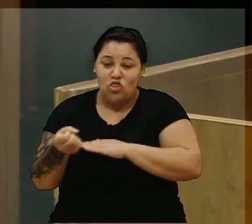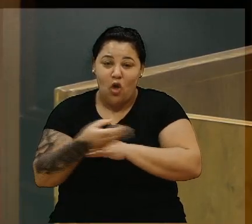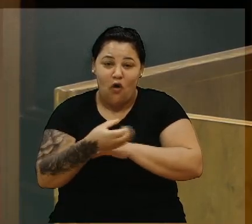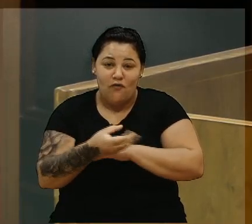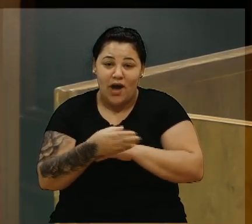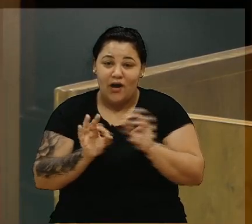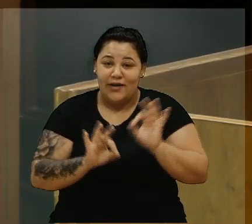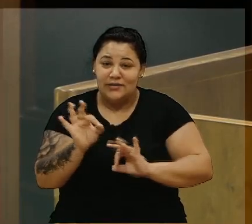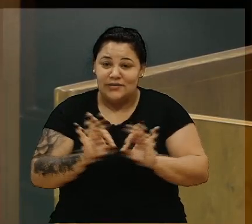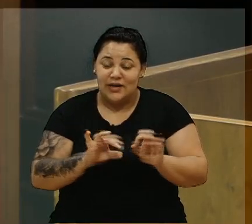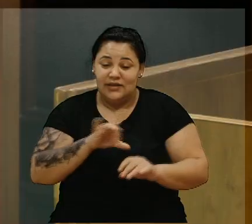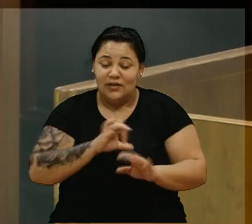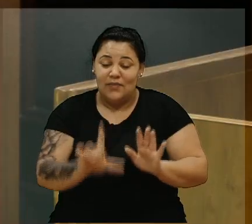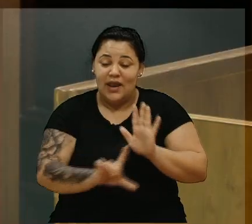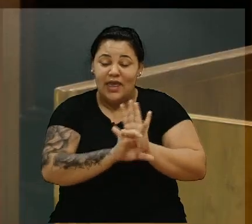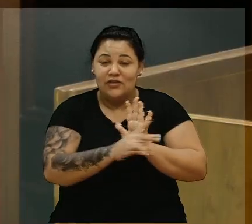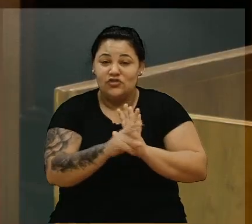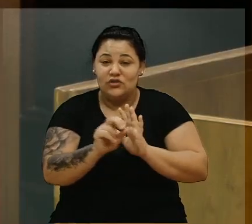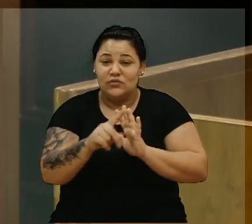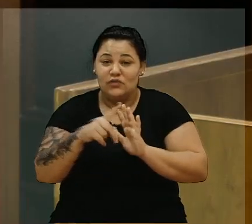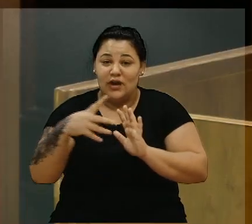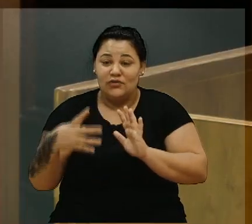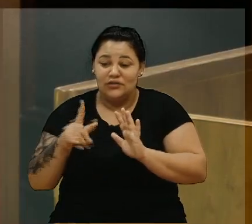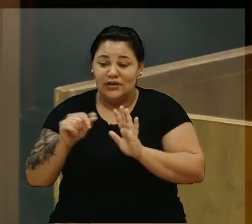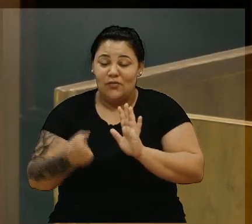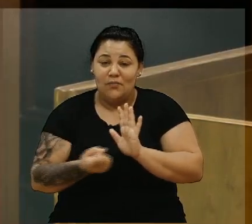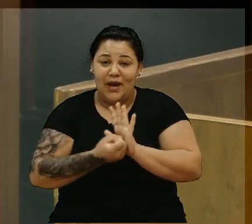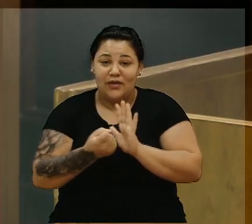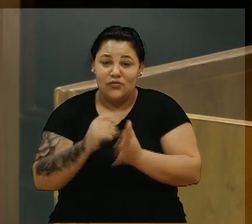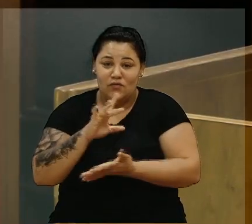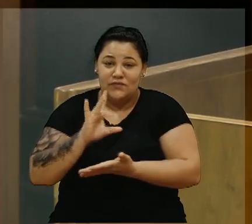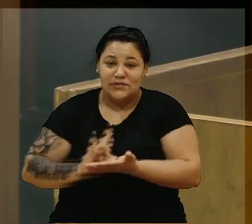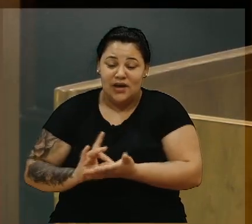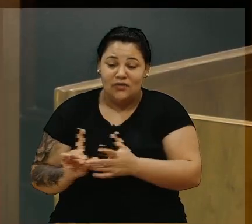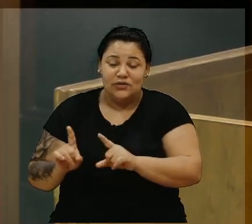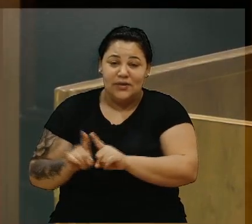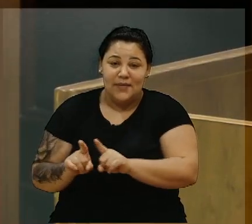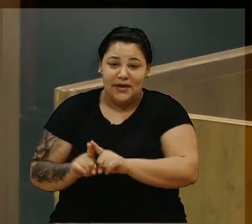uma legislação lá de 2014, que é o marco regulatório das